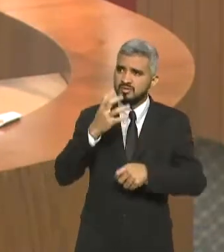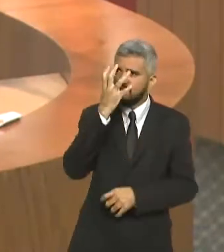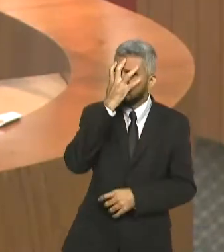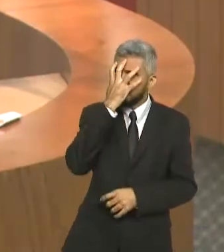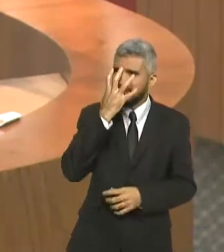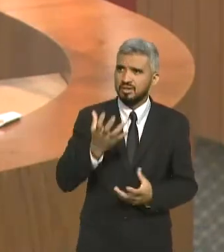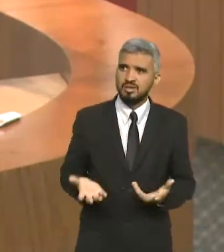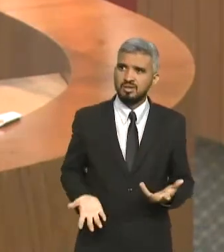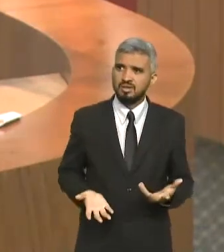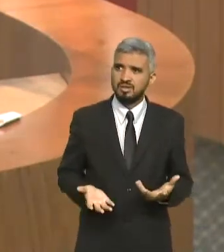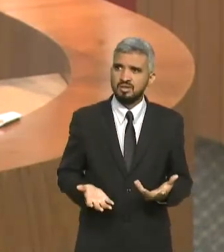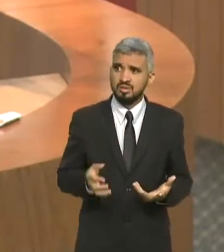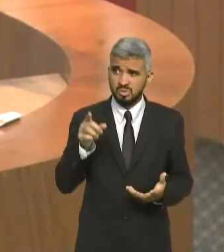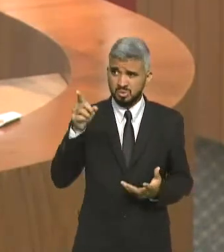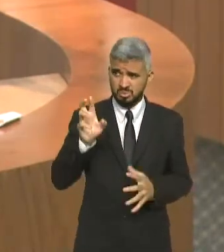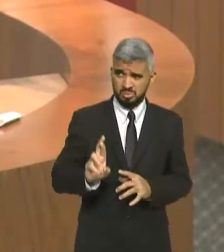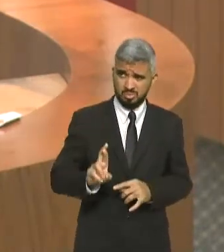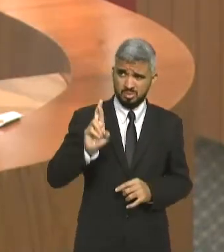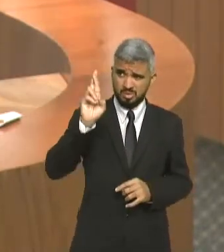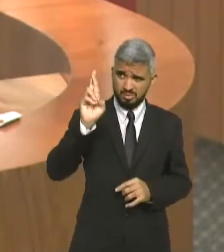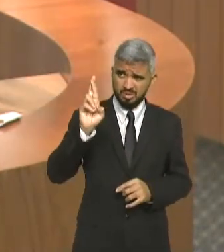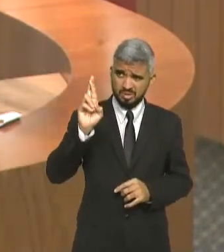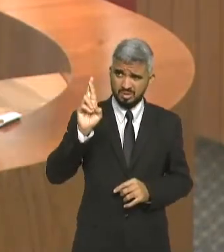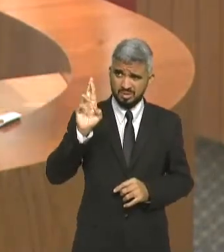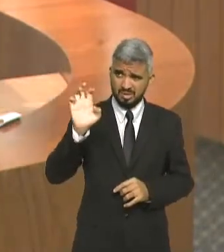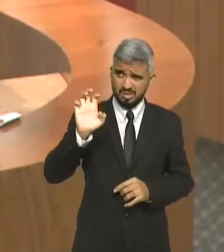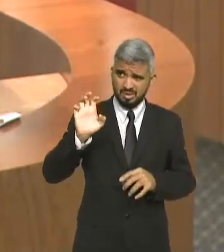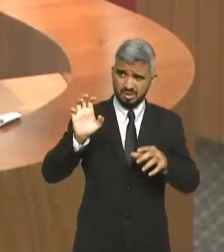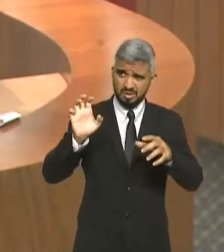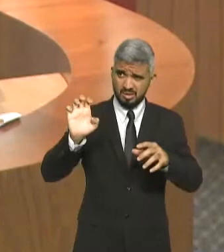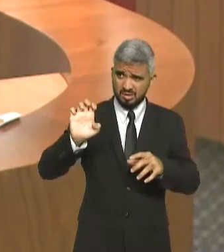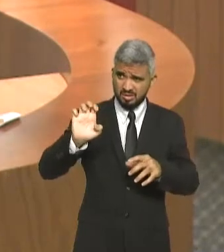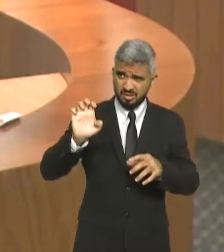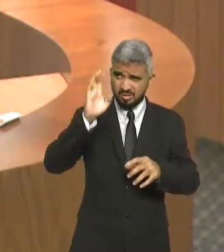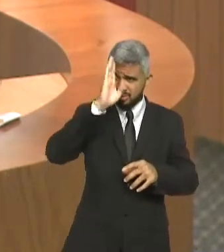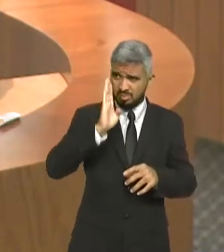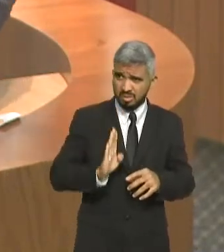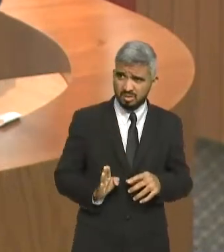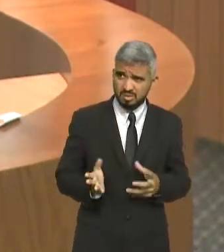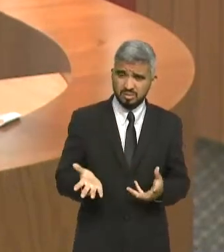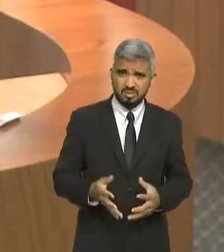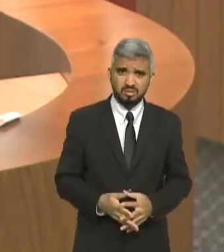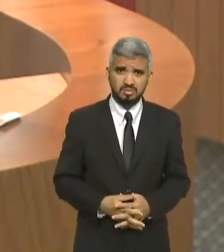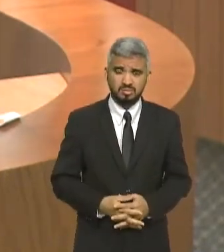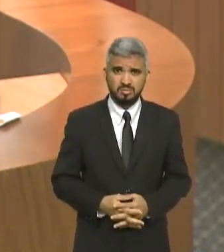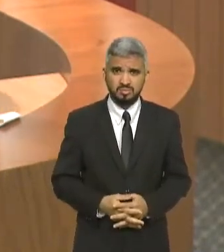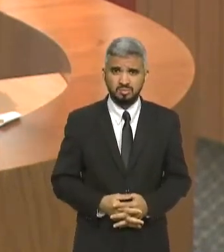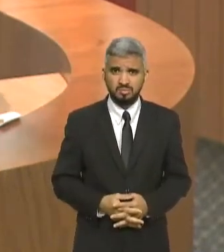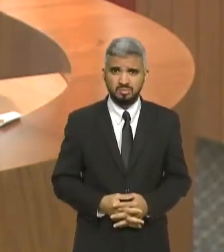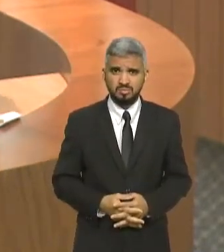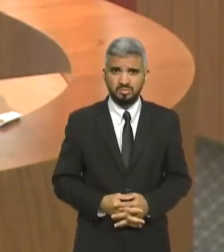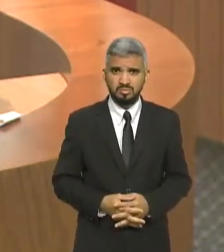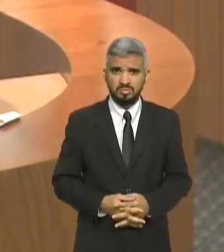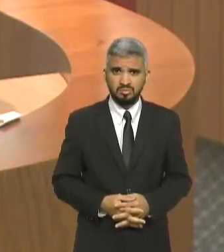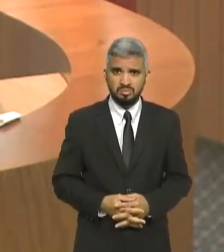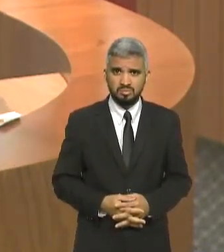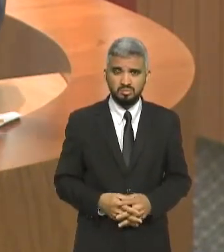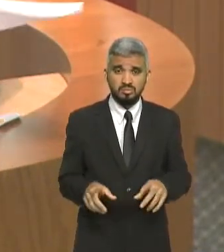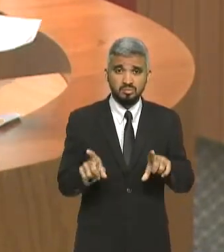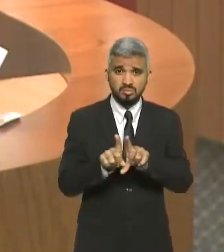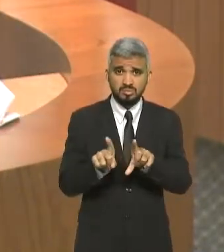representa a esquerda do Brasil? É esse o governador? E mais ainda, podendo